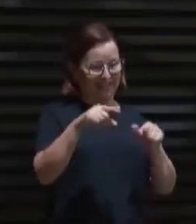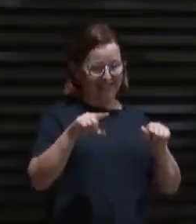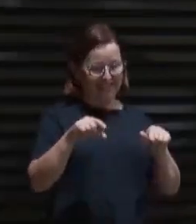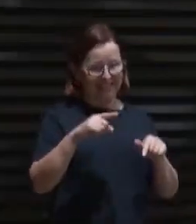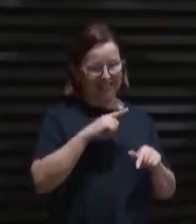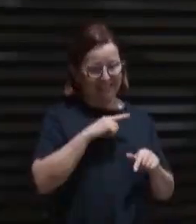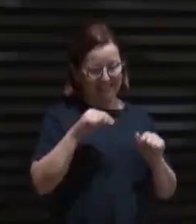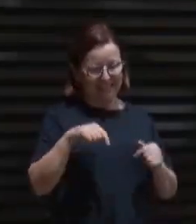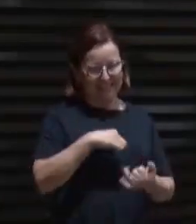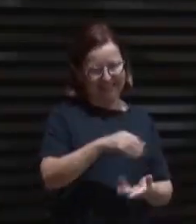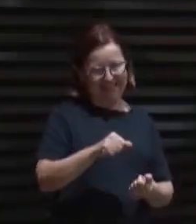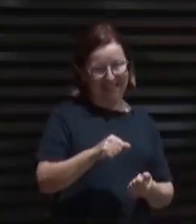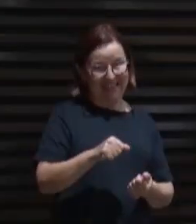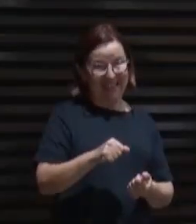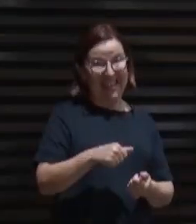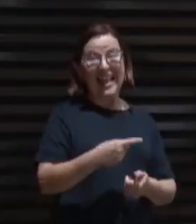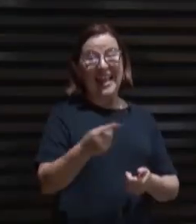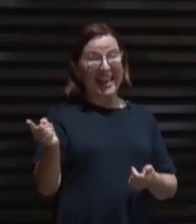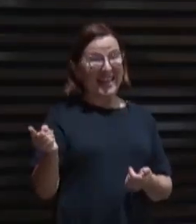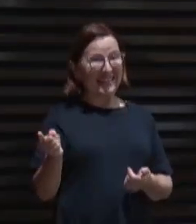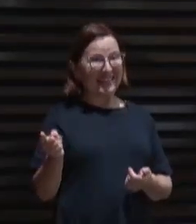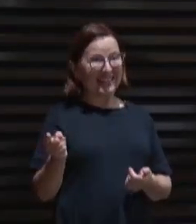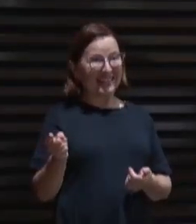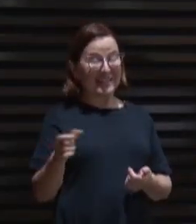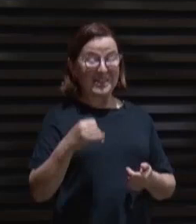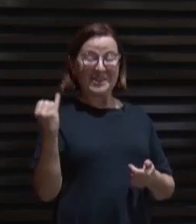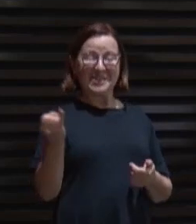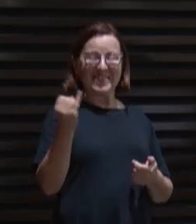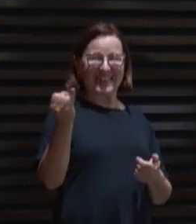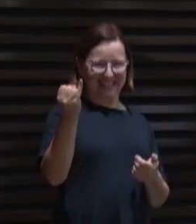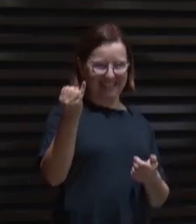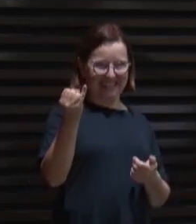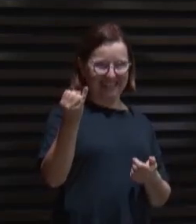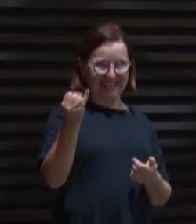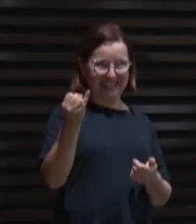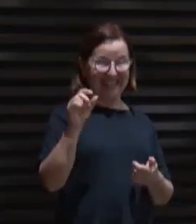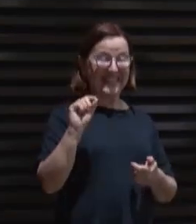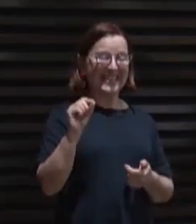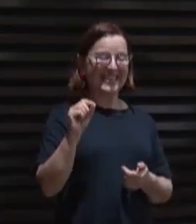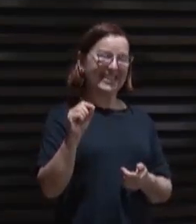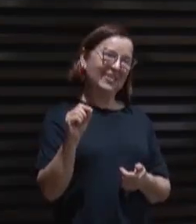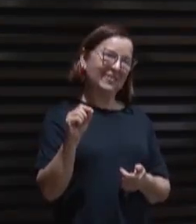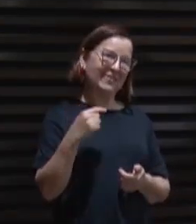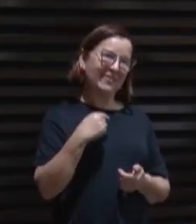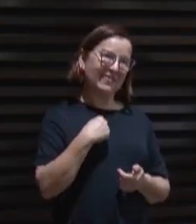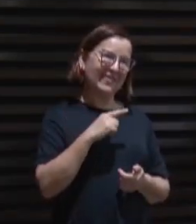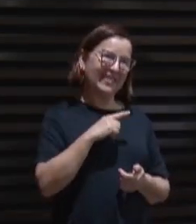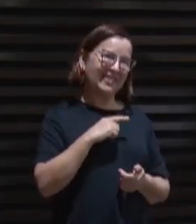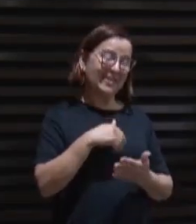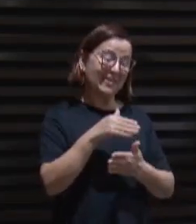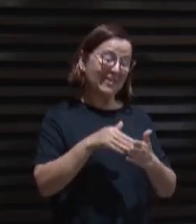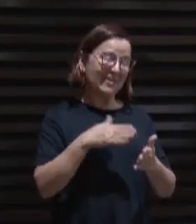terra, são eles os notáveis, em quem eu tenho todo o